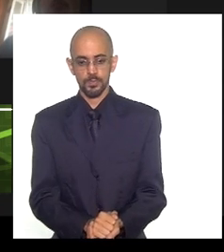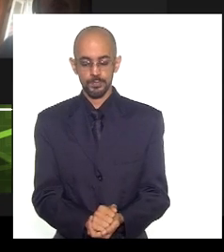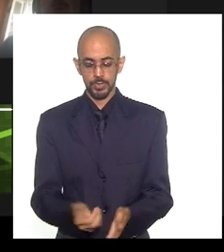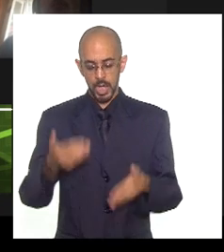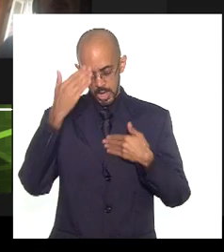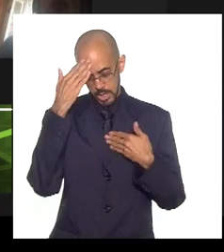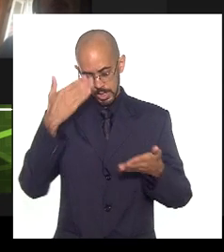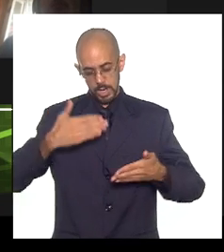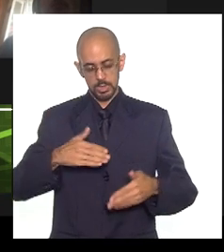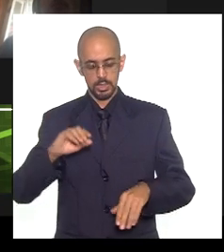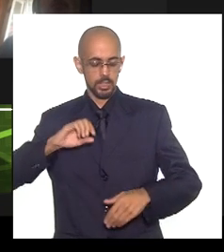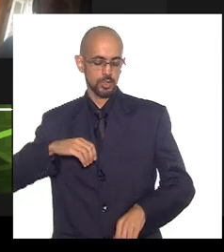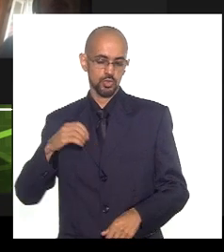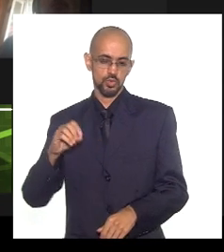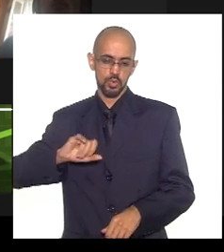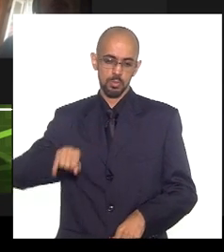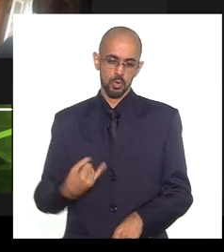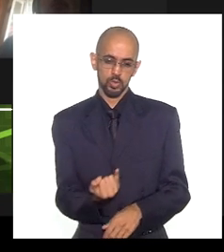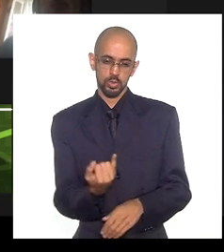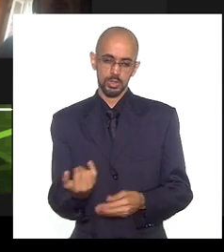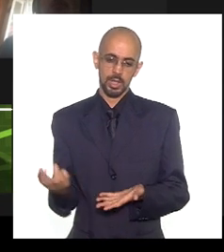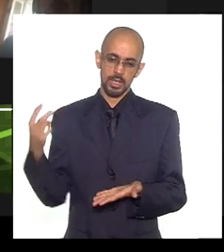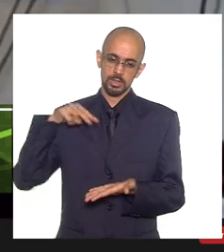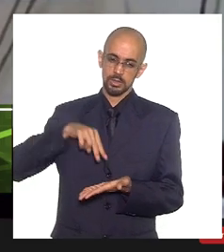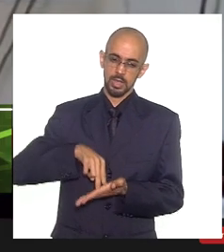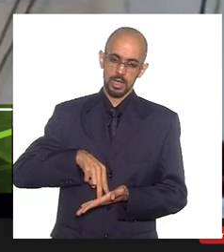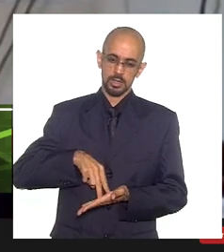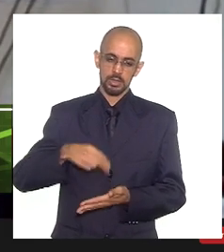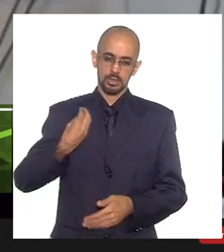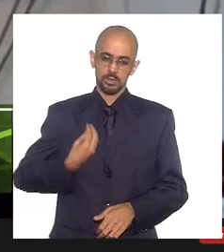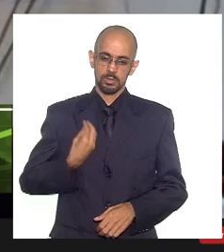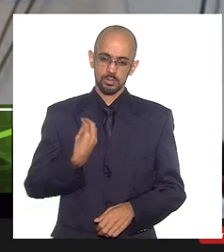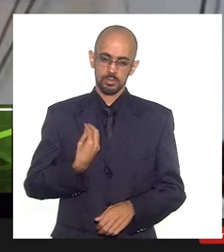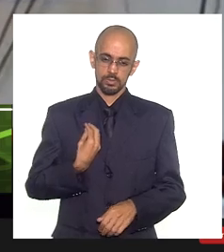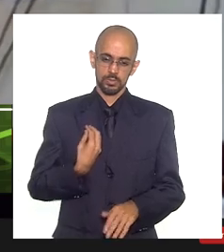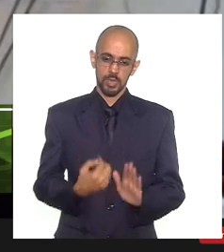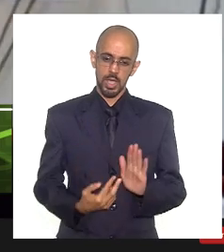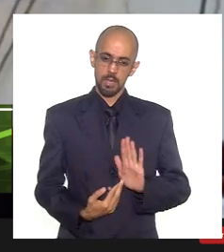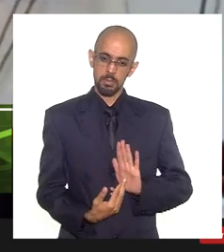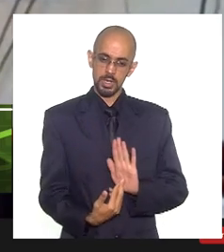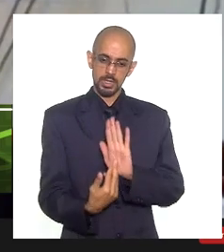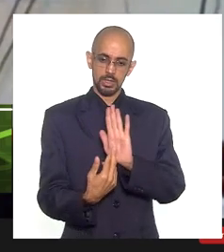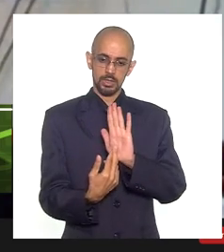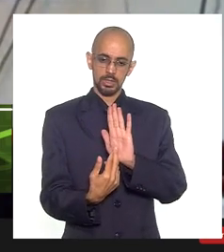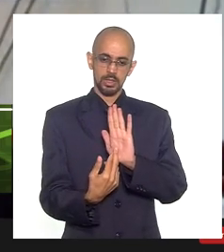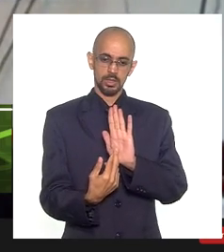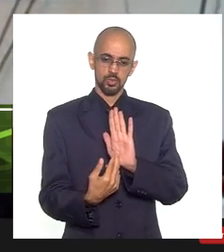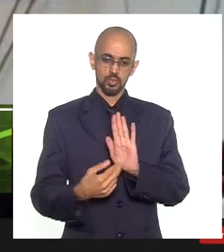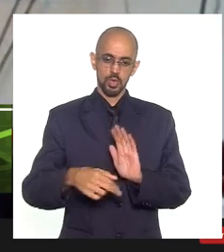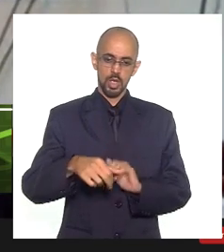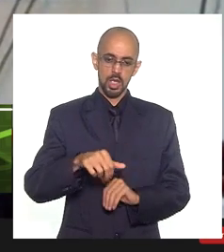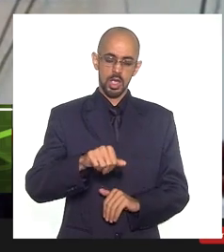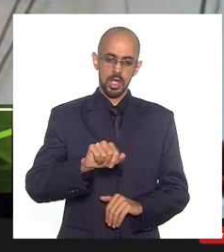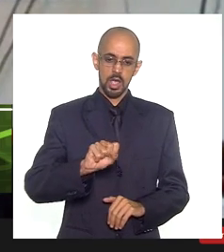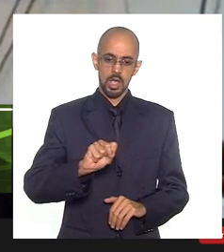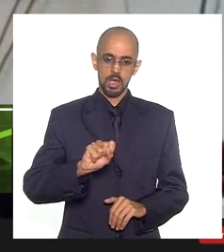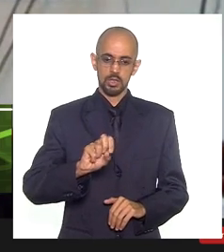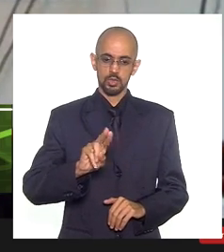agradeço a oportunidade de estar participando nessa audiência representando as doERJ saudar a todos